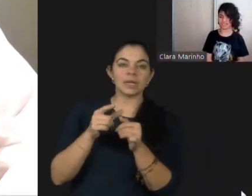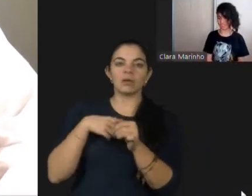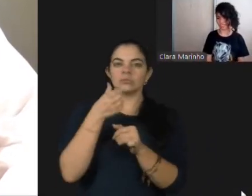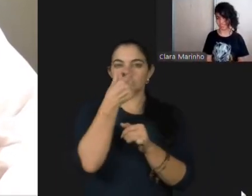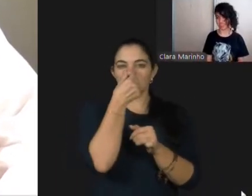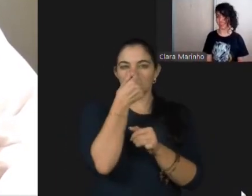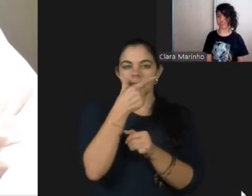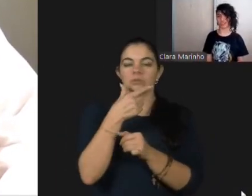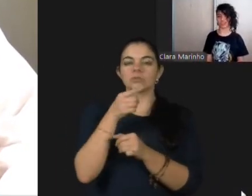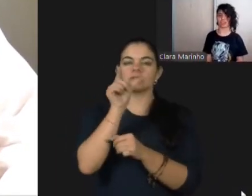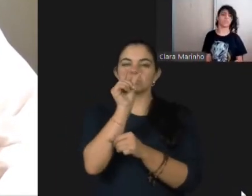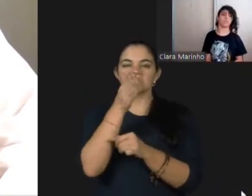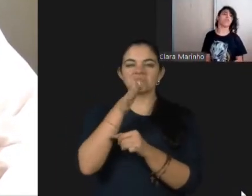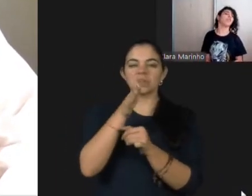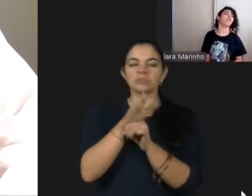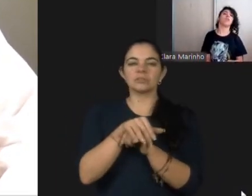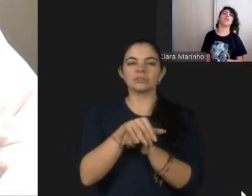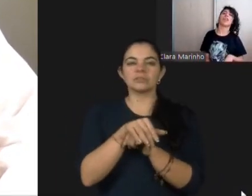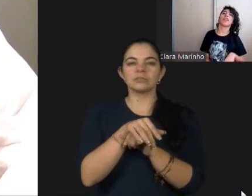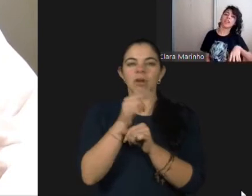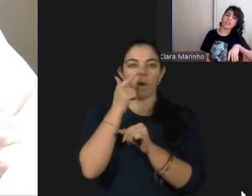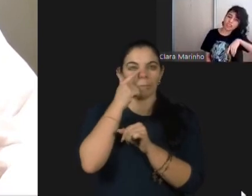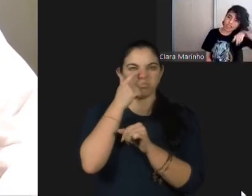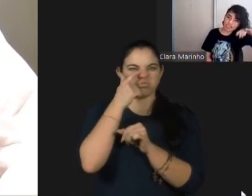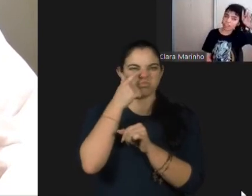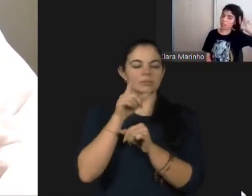Nariz de tamanho médio com um leve calombo.